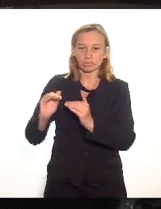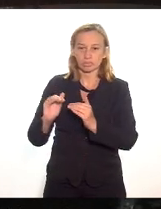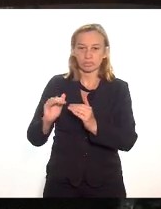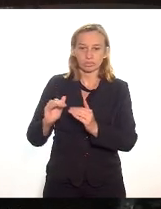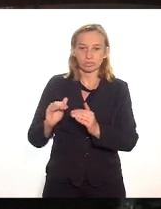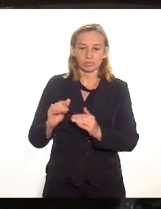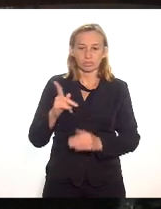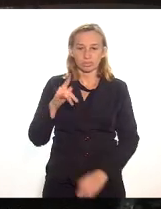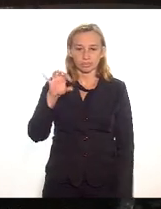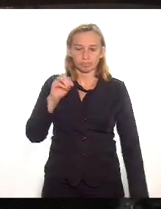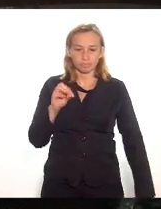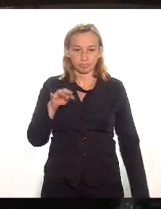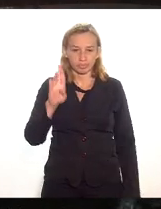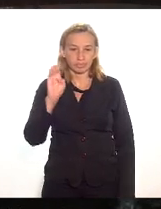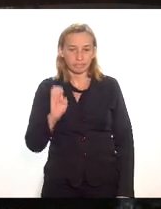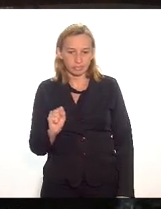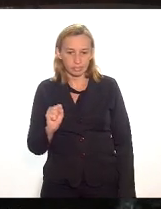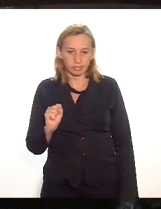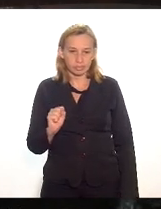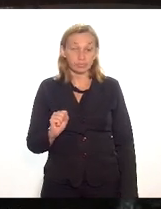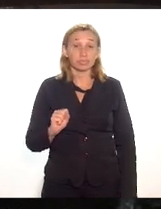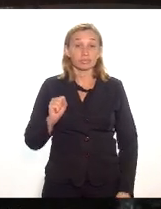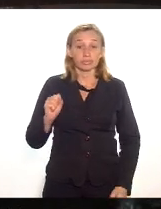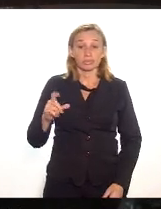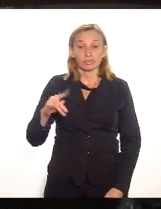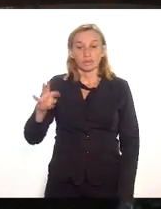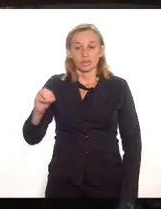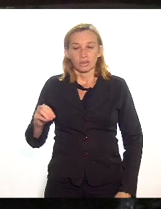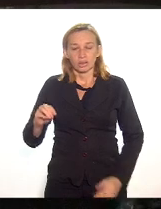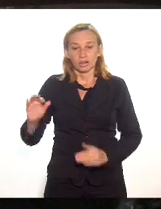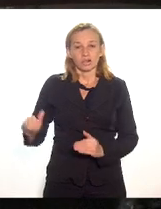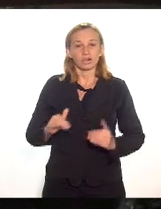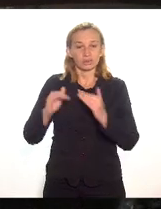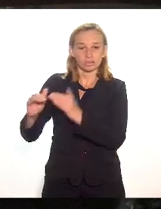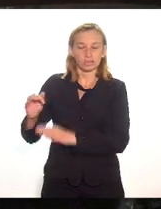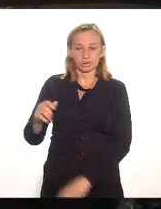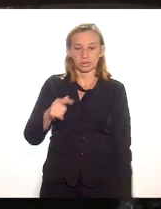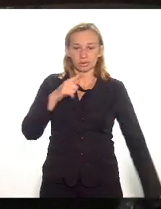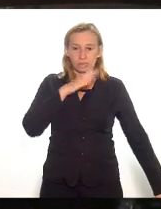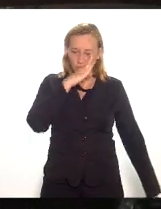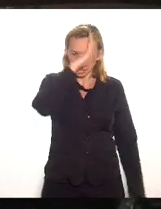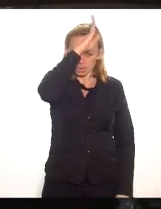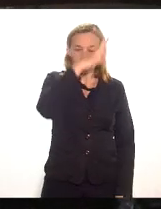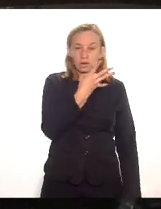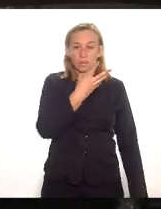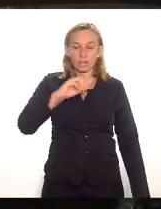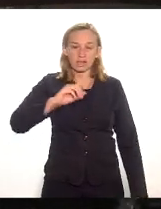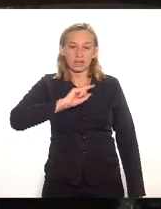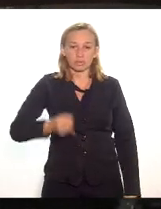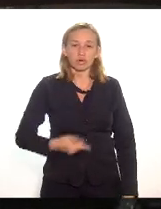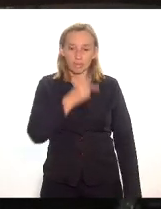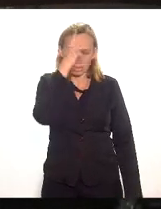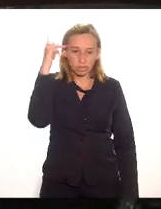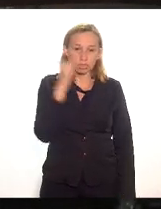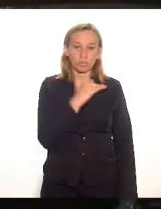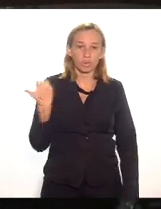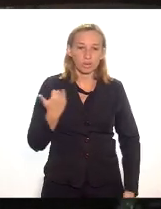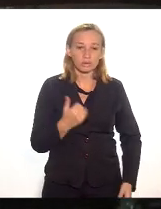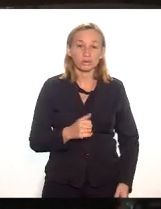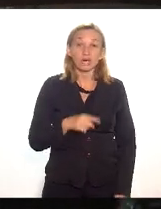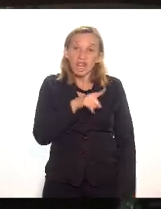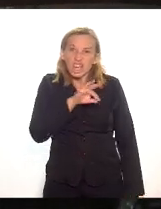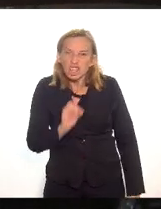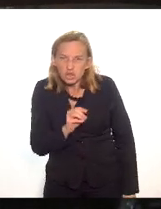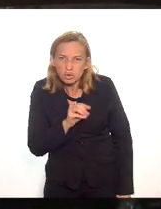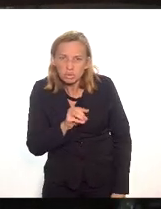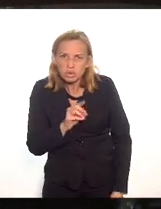Paulo Guedes. Está submisso a Bolsonaro, que deixou 400 mil pessoas morrerem. É isso que